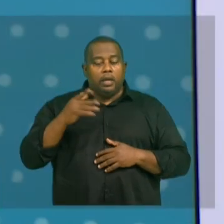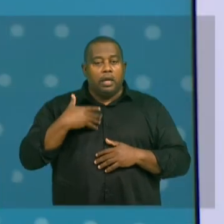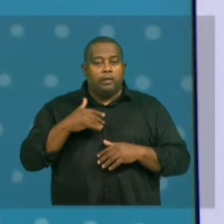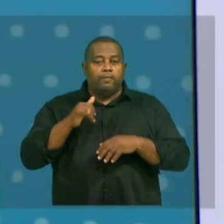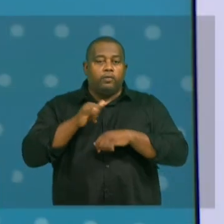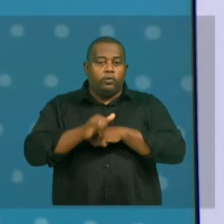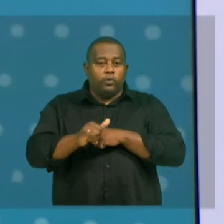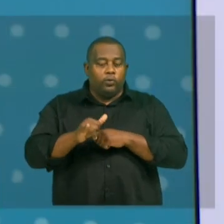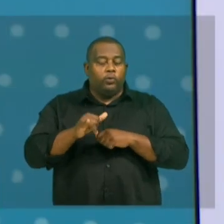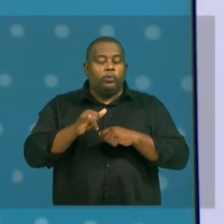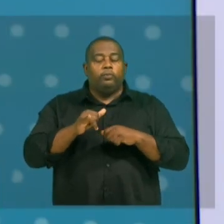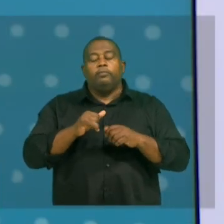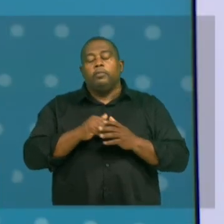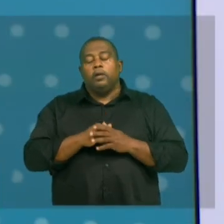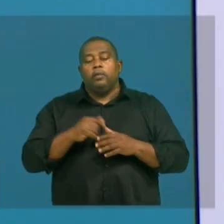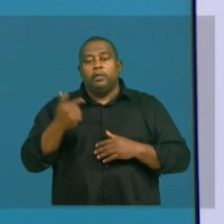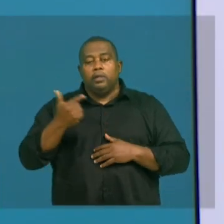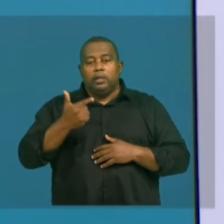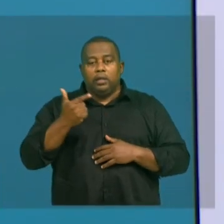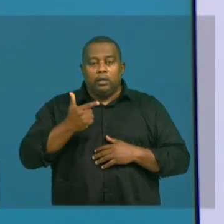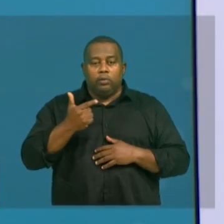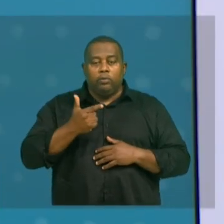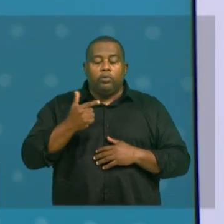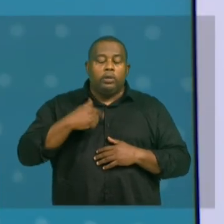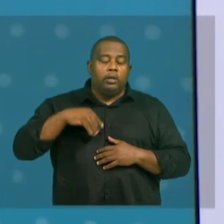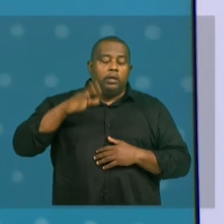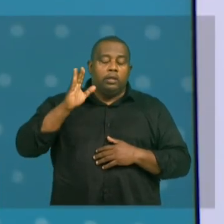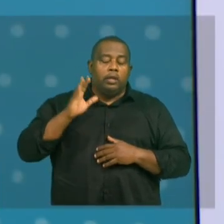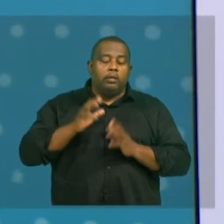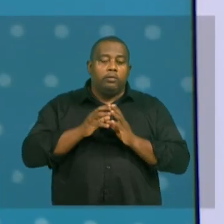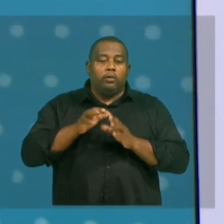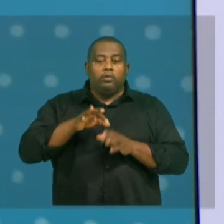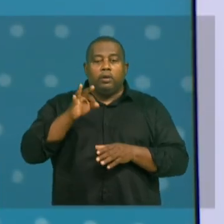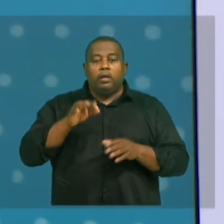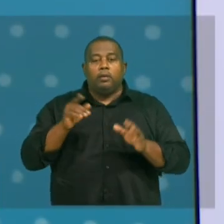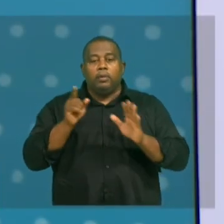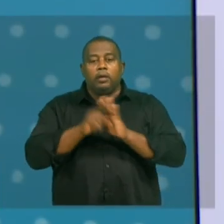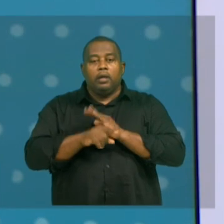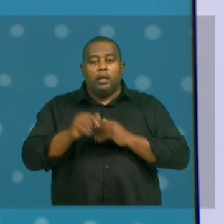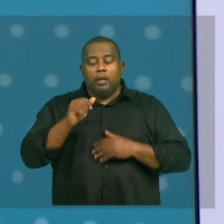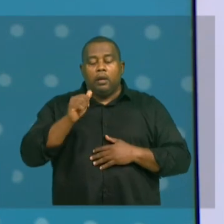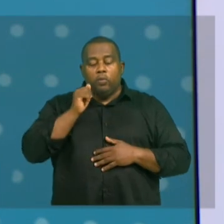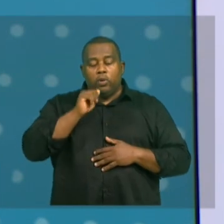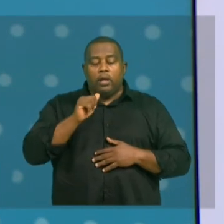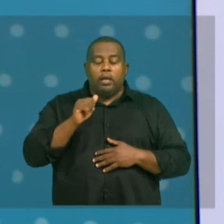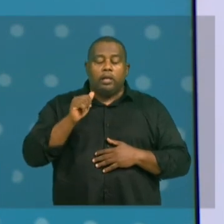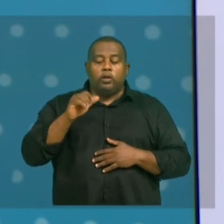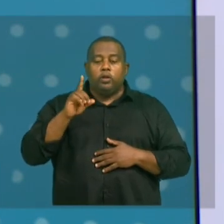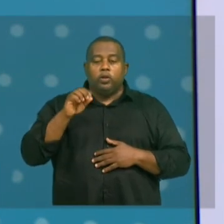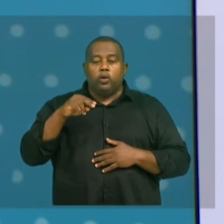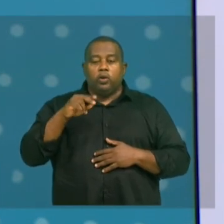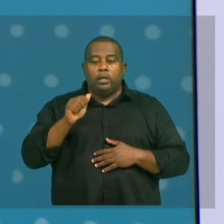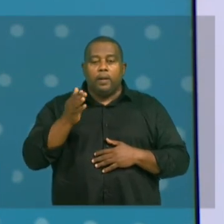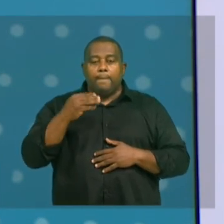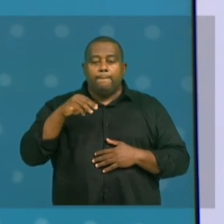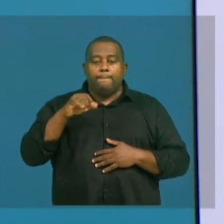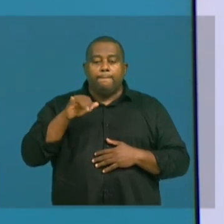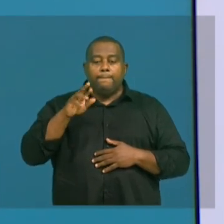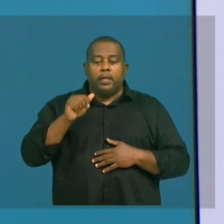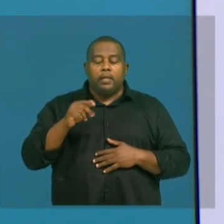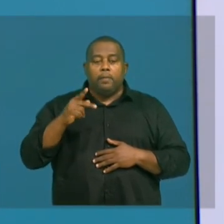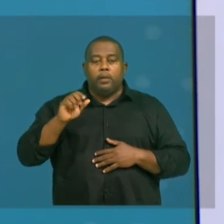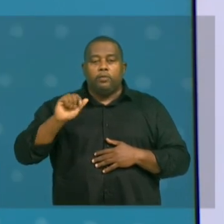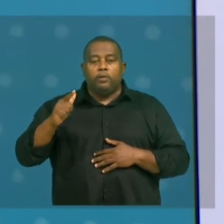debate vamos para a segunda candidata sorteada para fazer a pergunta Dona mira do pessol candidato Don a senhora tem